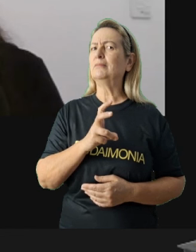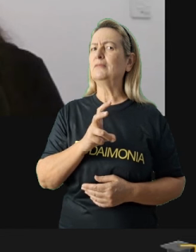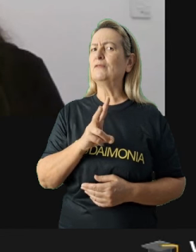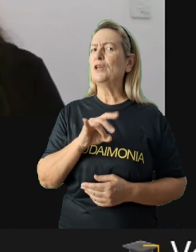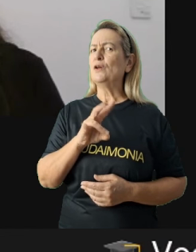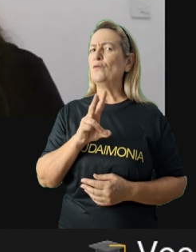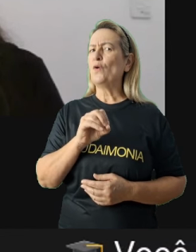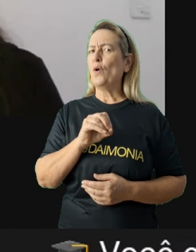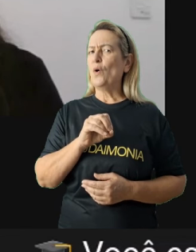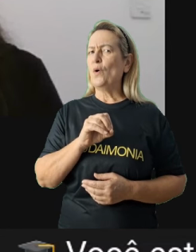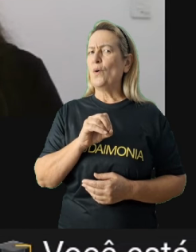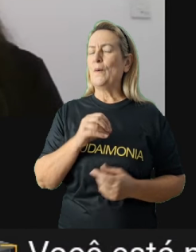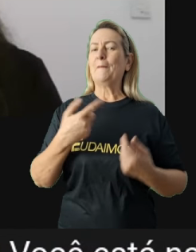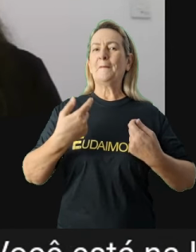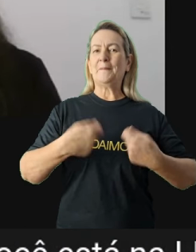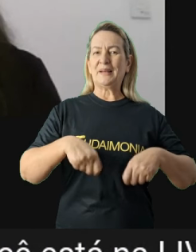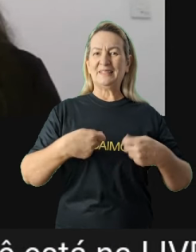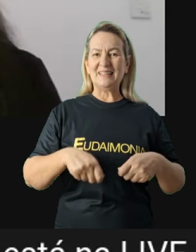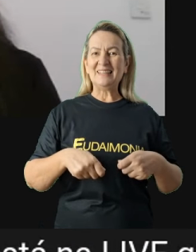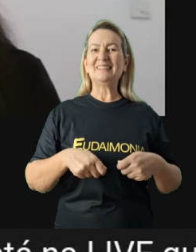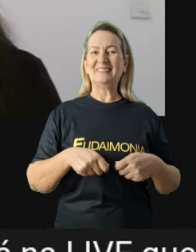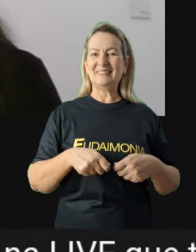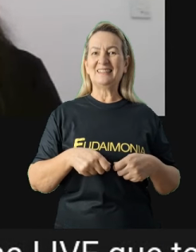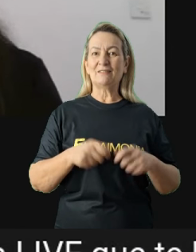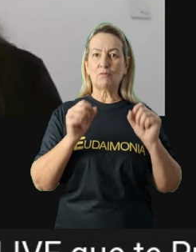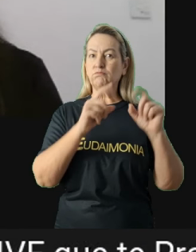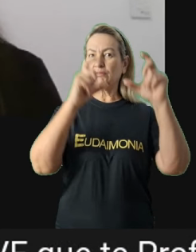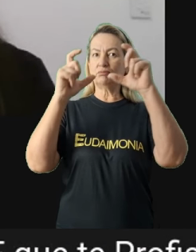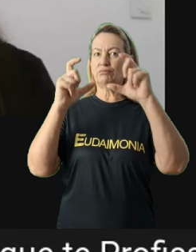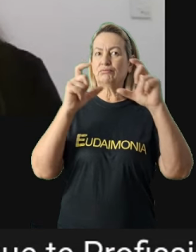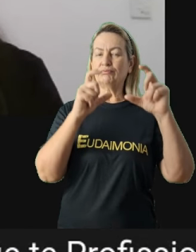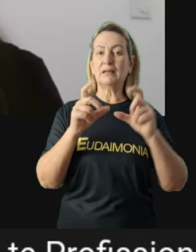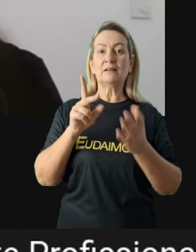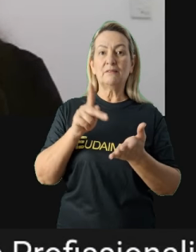Tá vendo só, gente? Vocês têm que ficar espertos. A gente tem caminhos a avançar.